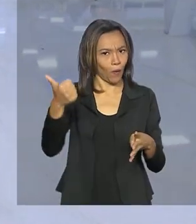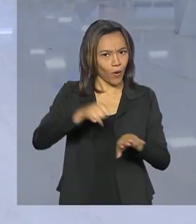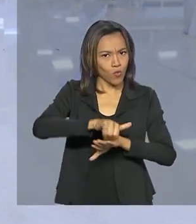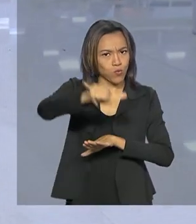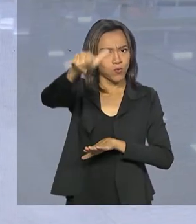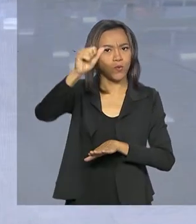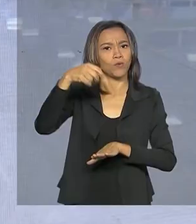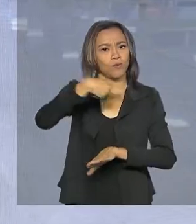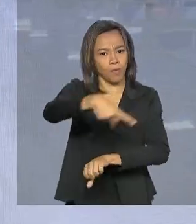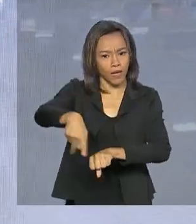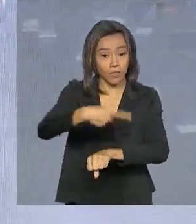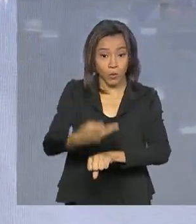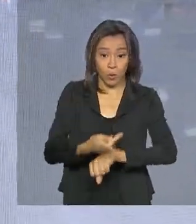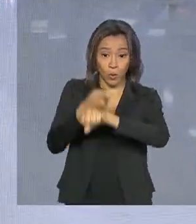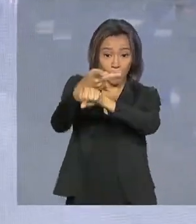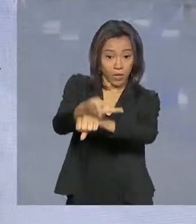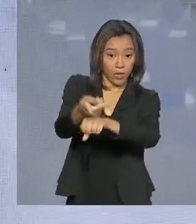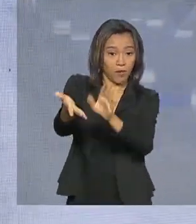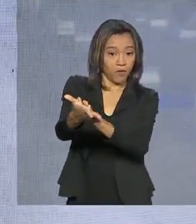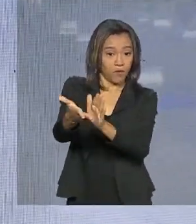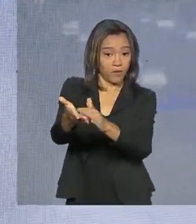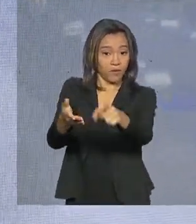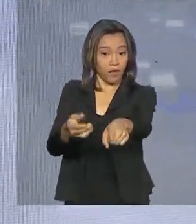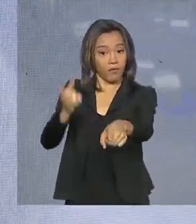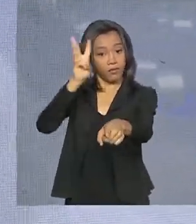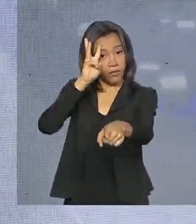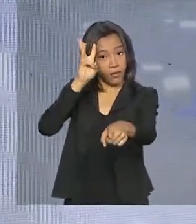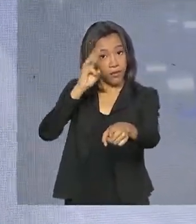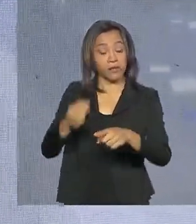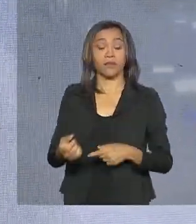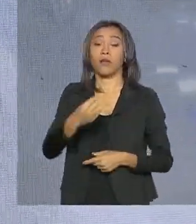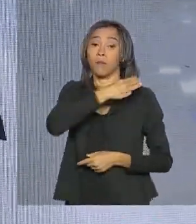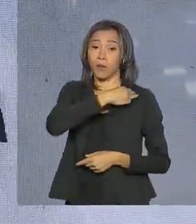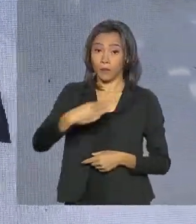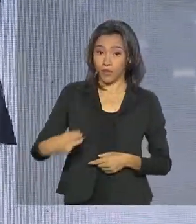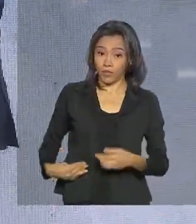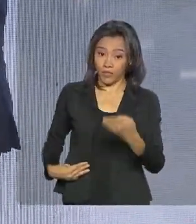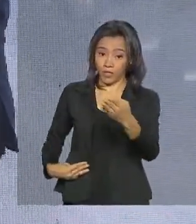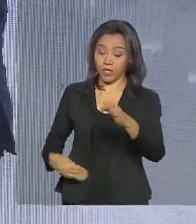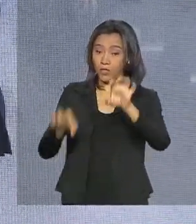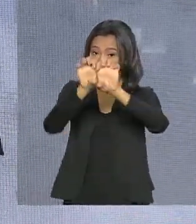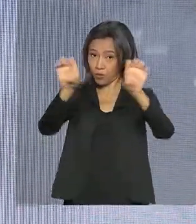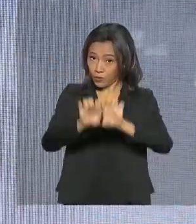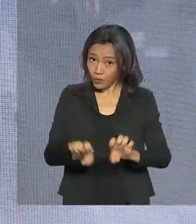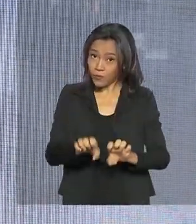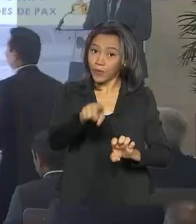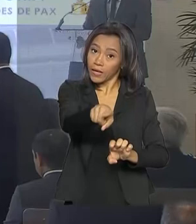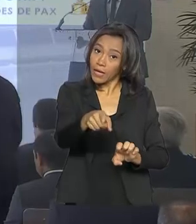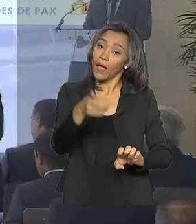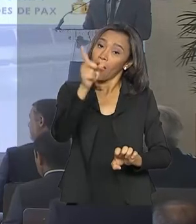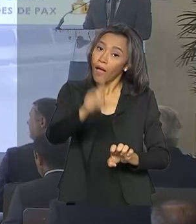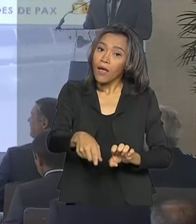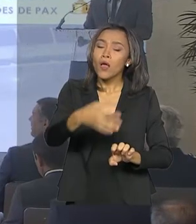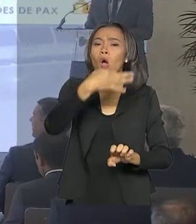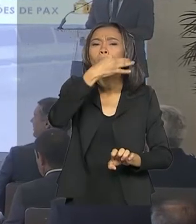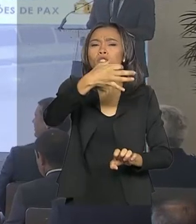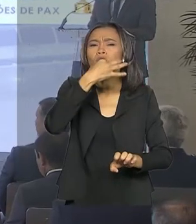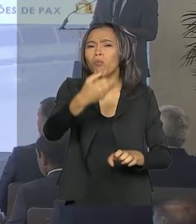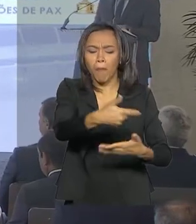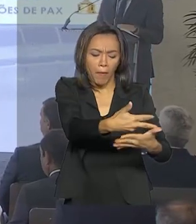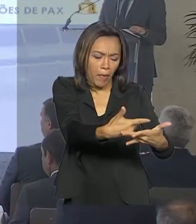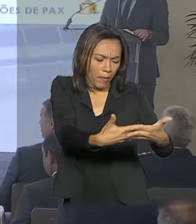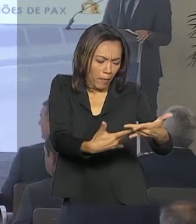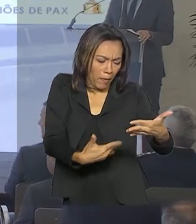O prêmio foi entregue nesta terça-feira pelo Ministro da Infraestrutura e é baseado na opinião de mais de